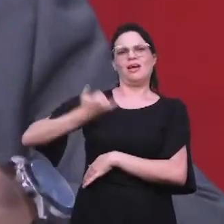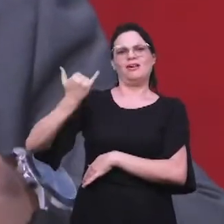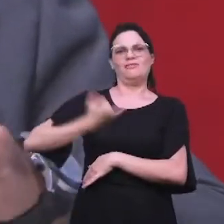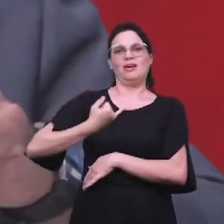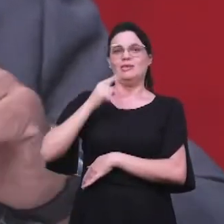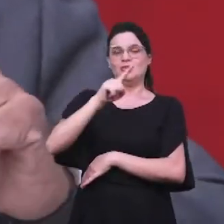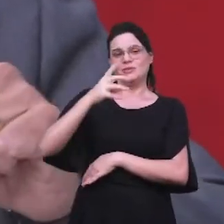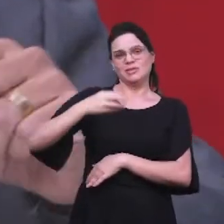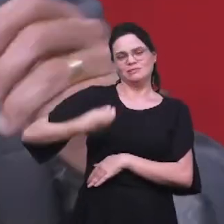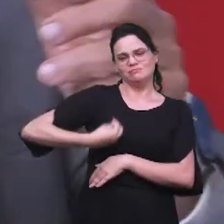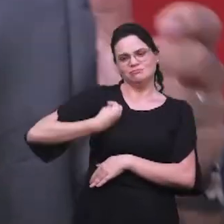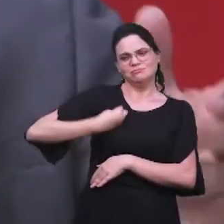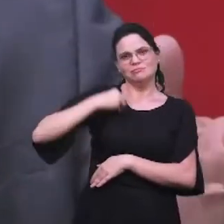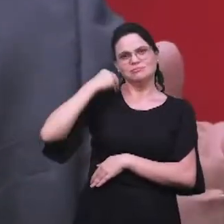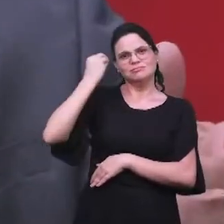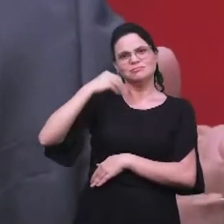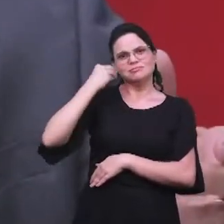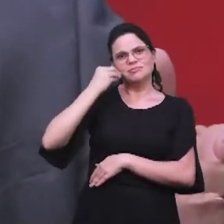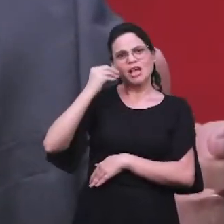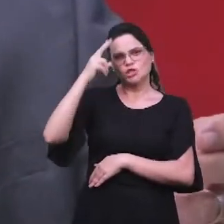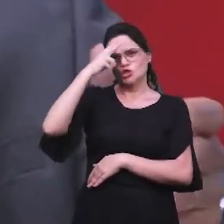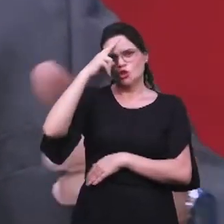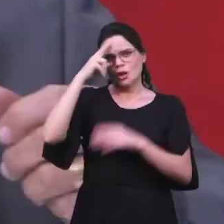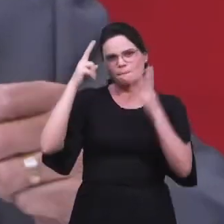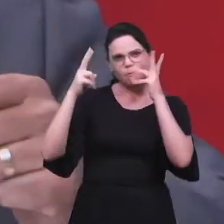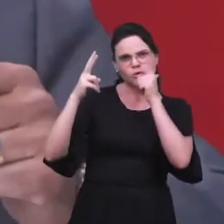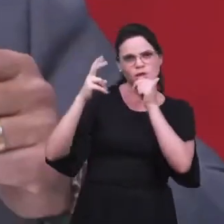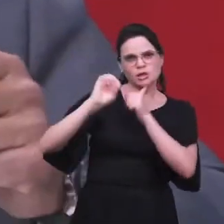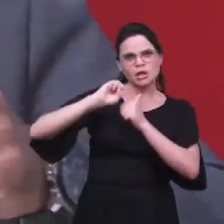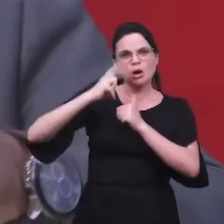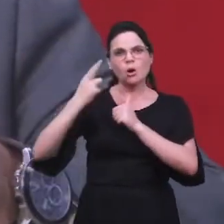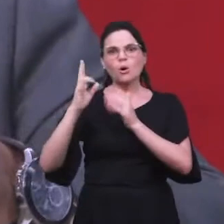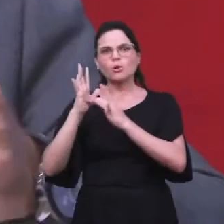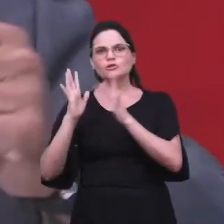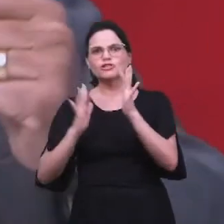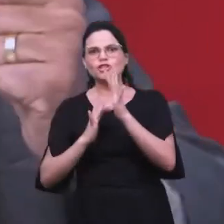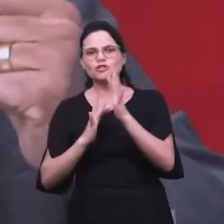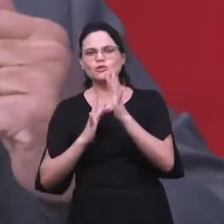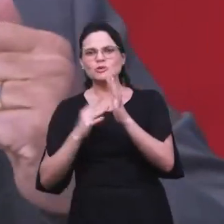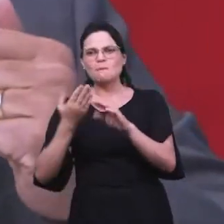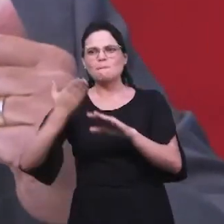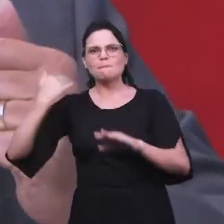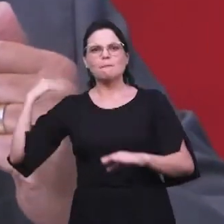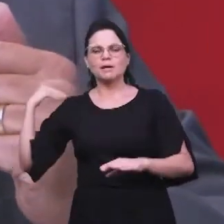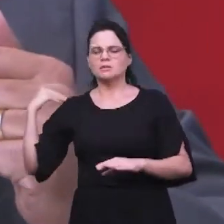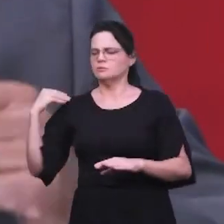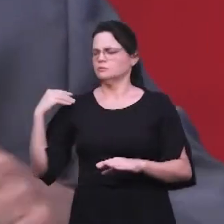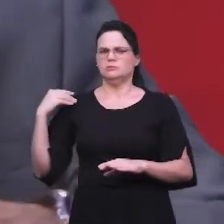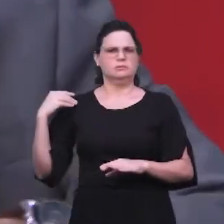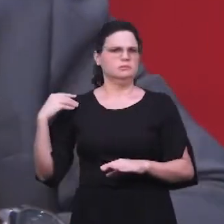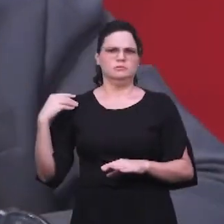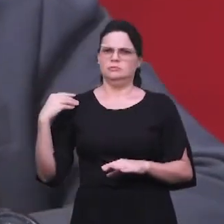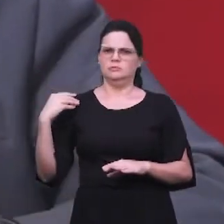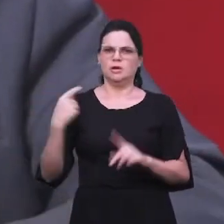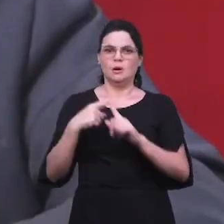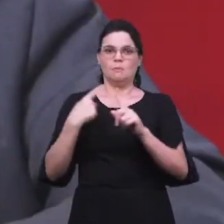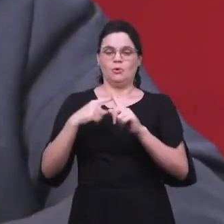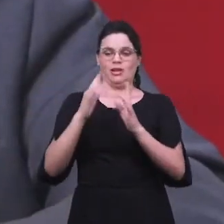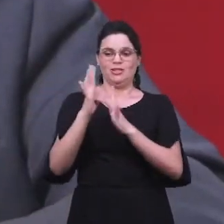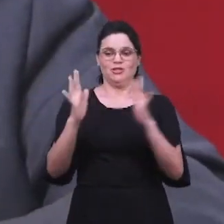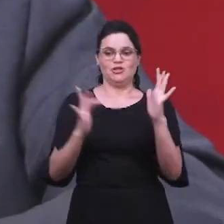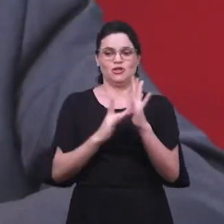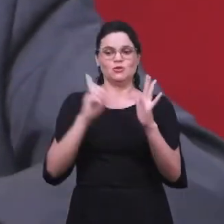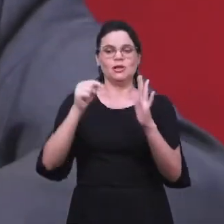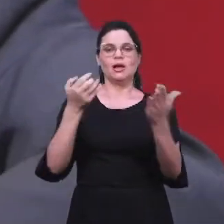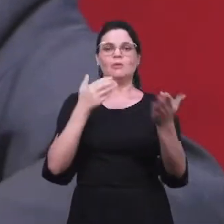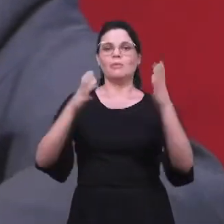religião, mas você vai viver de uma história bonita, você vai viver de um Jesus que você quer que venha atrás de você. Não, mas ele se apresenta